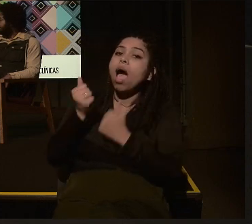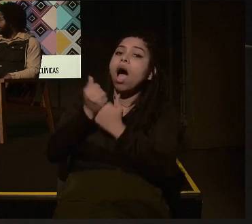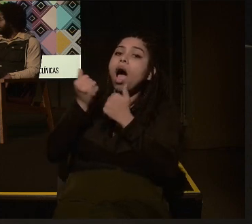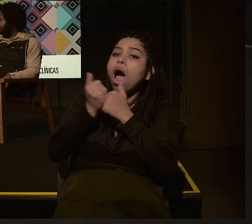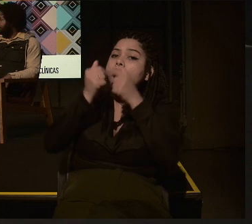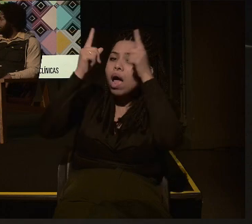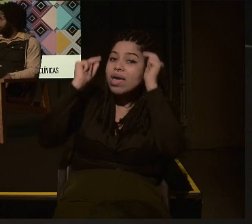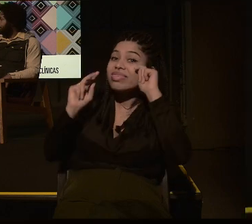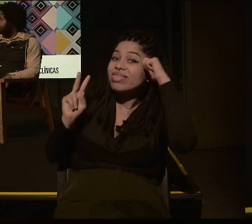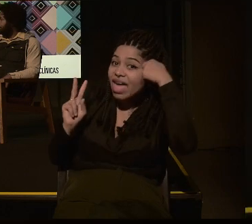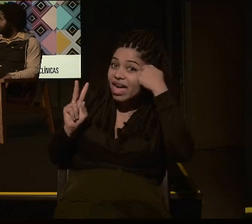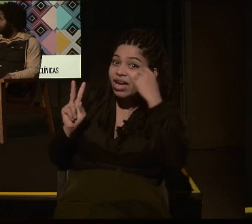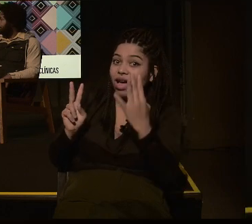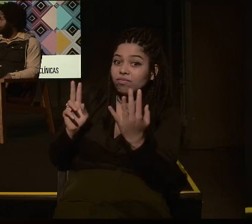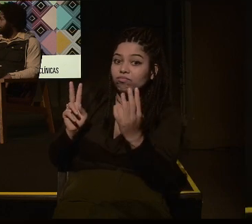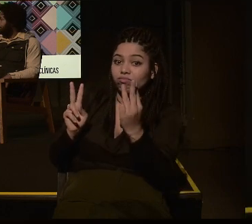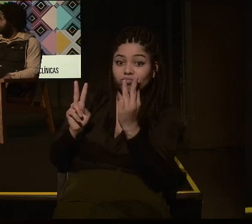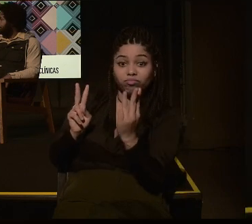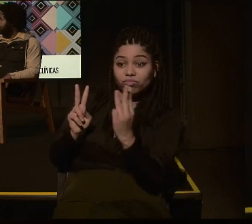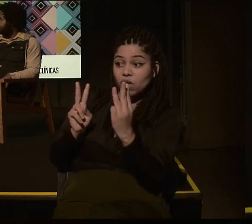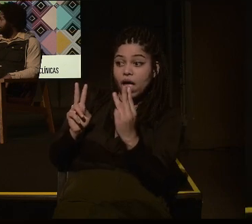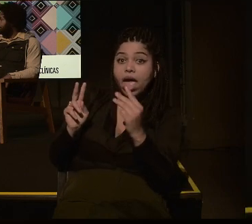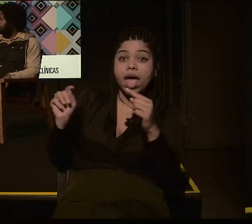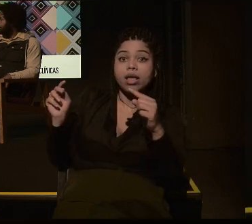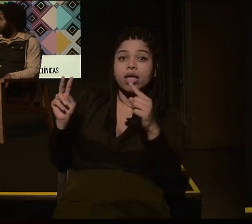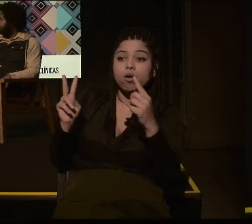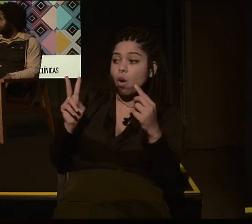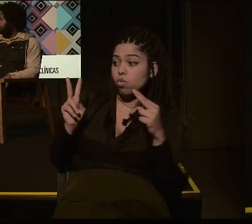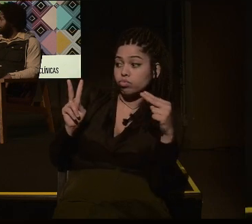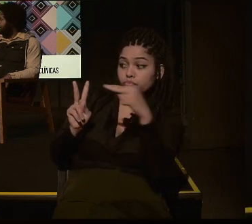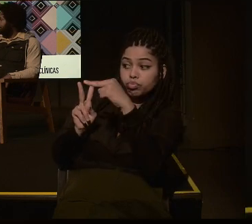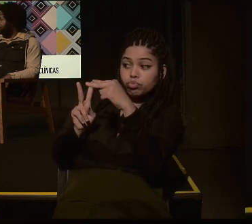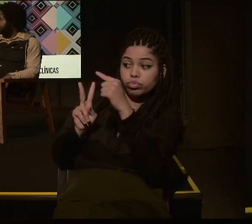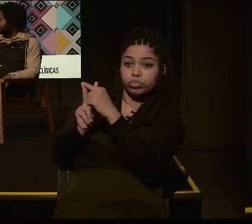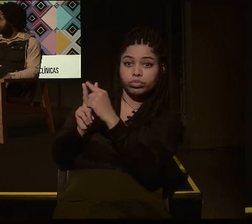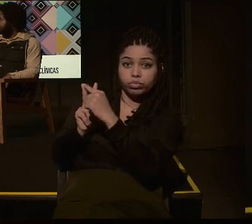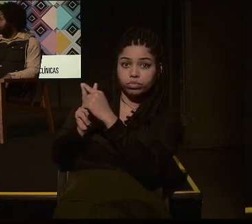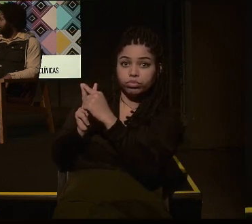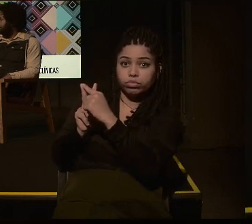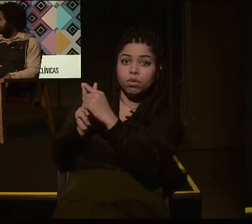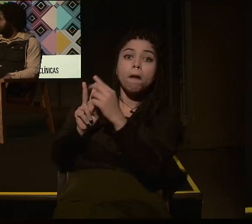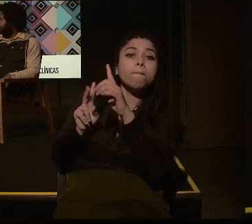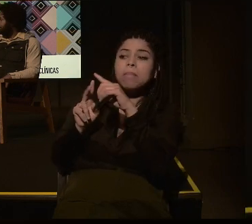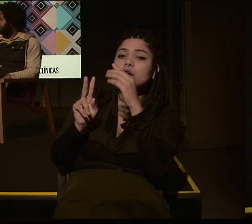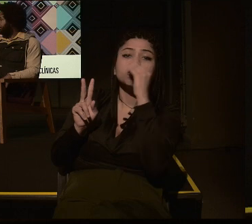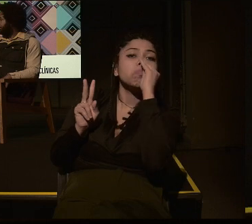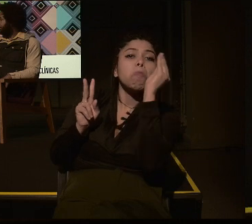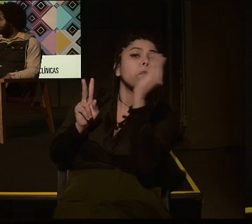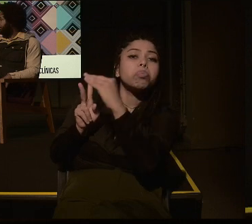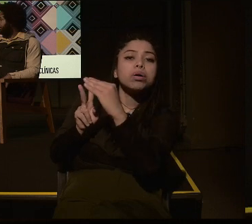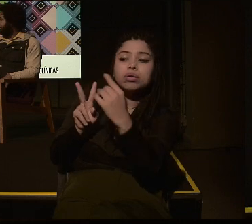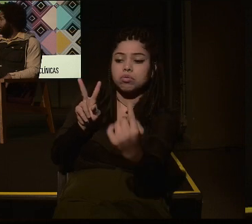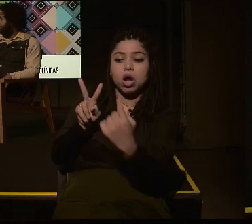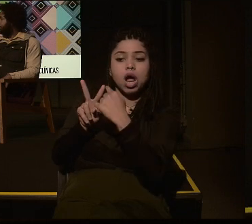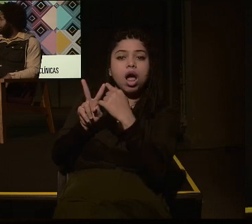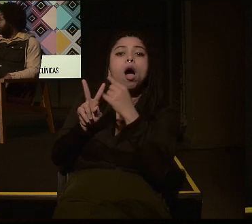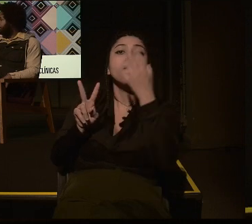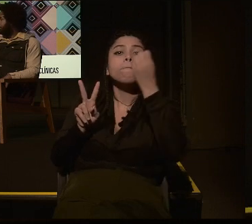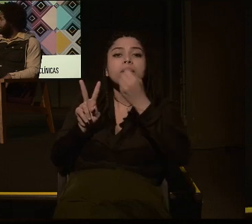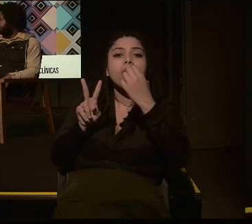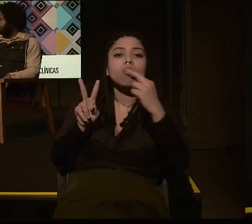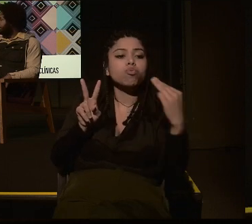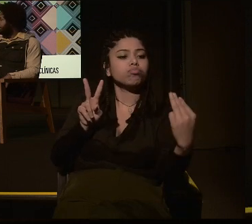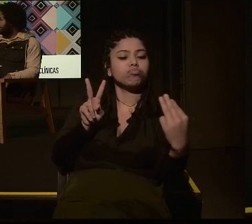e ela se remete ao profissional branco. E fica de